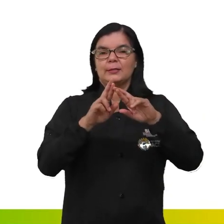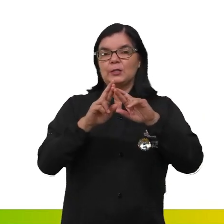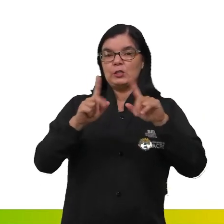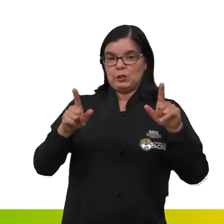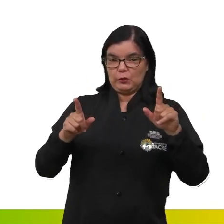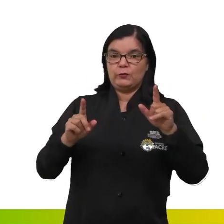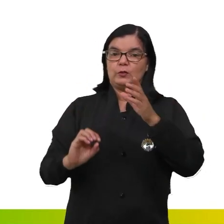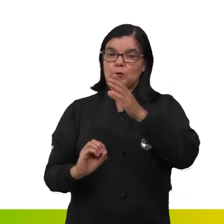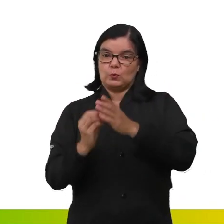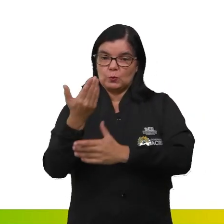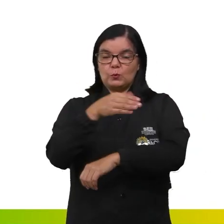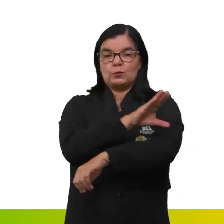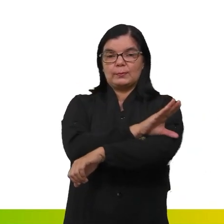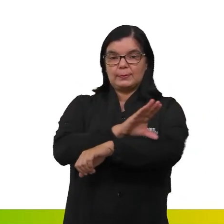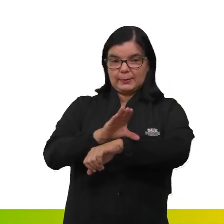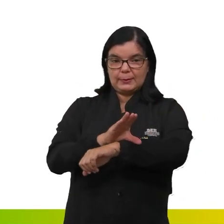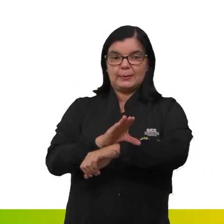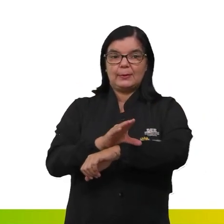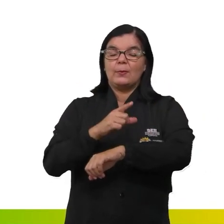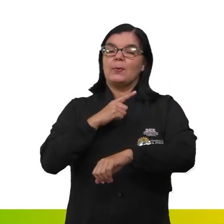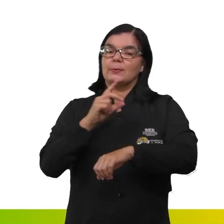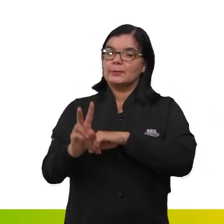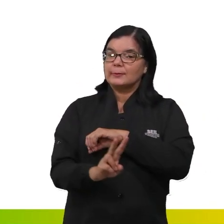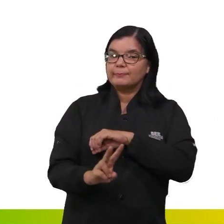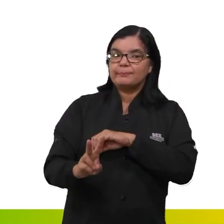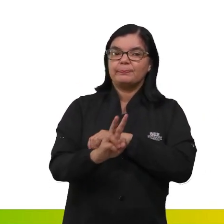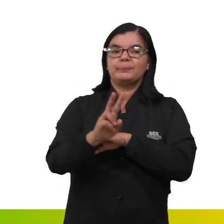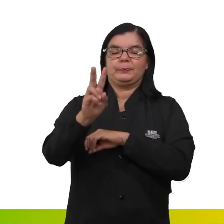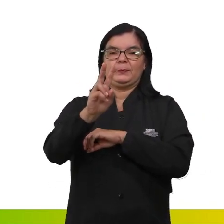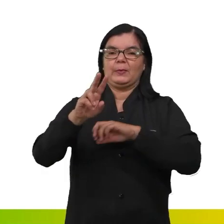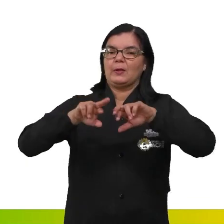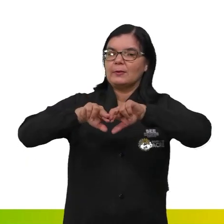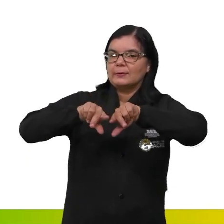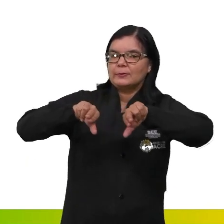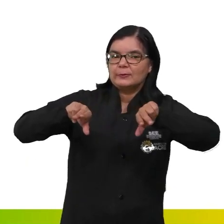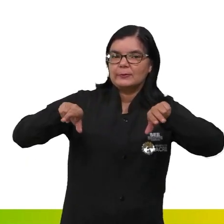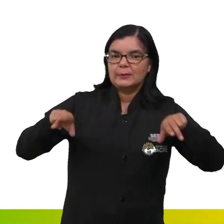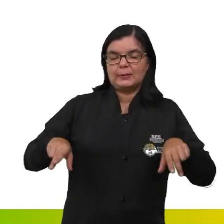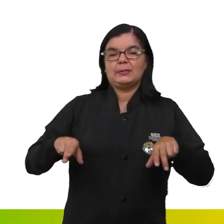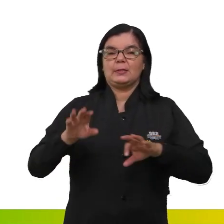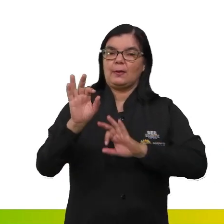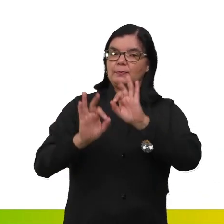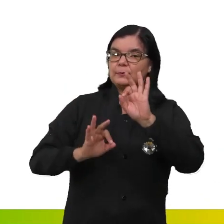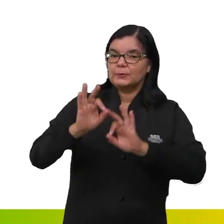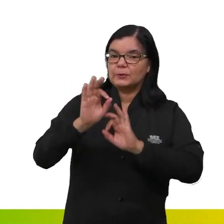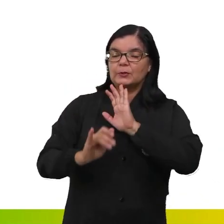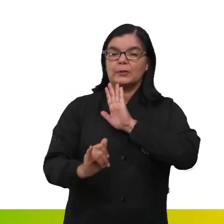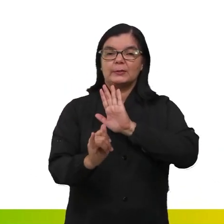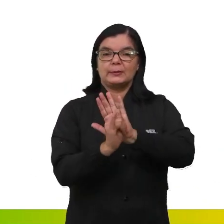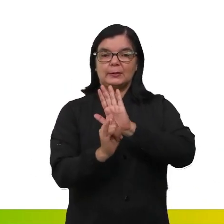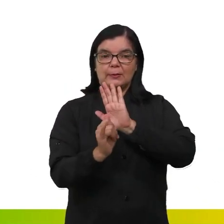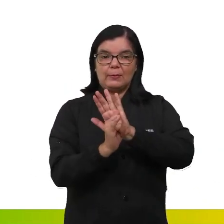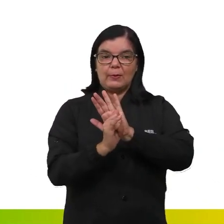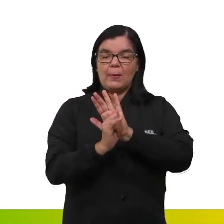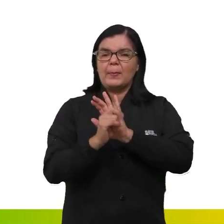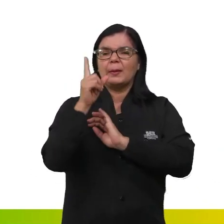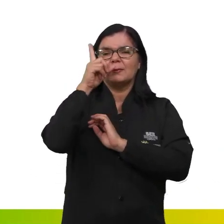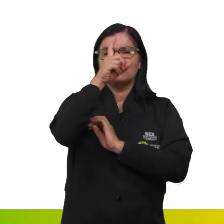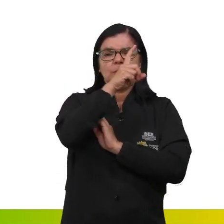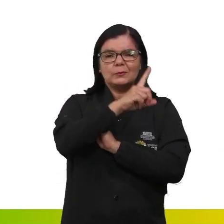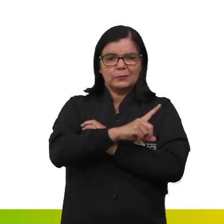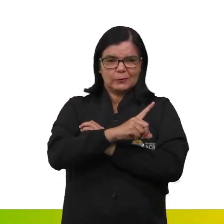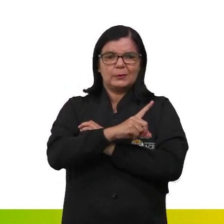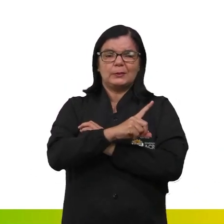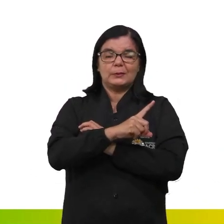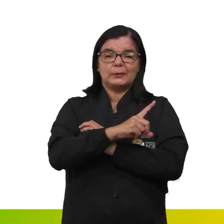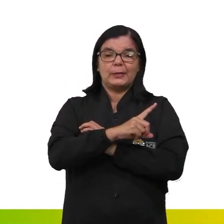diferentes origens culturais promove a valorização da diversidade, a construção de identidades mais complexas